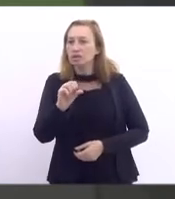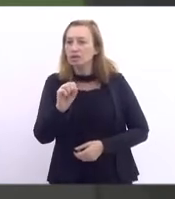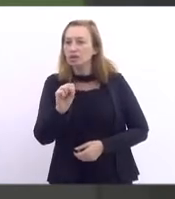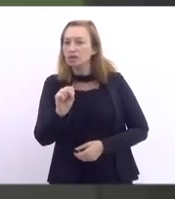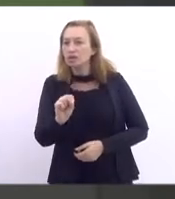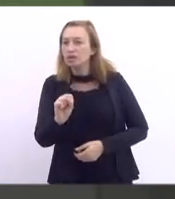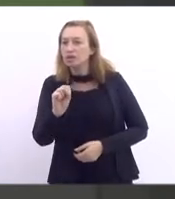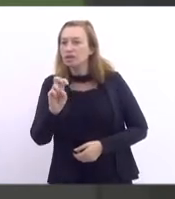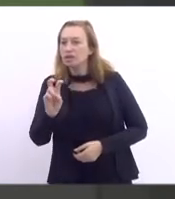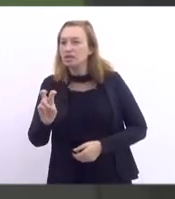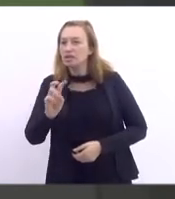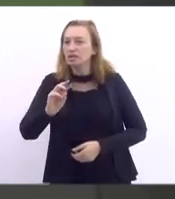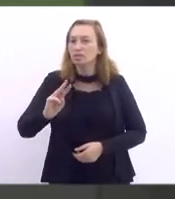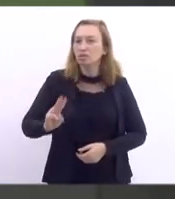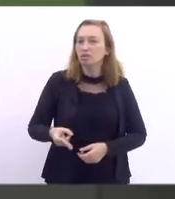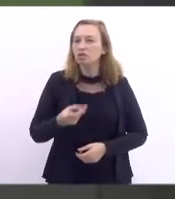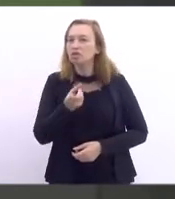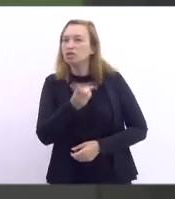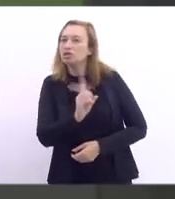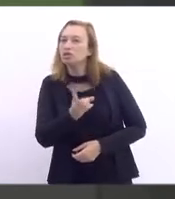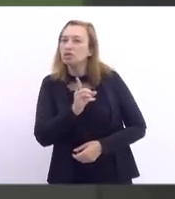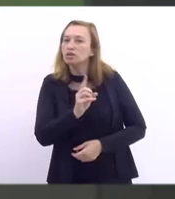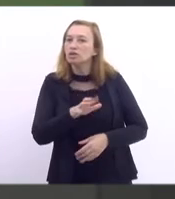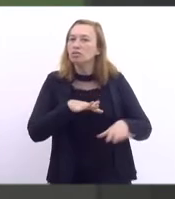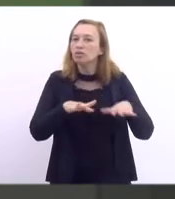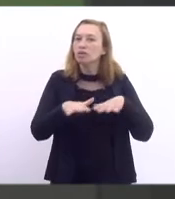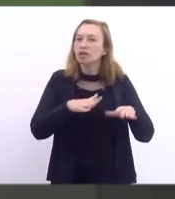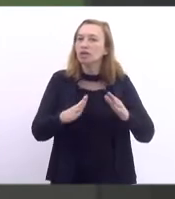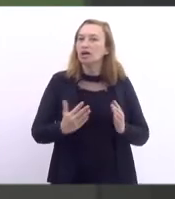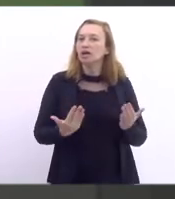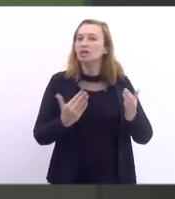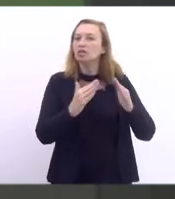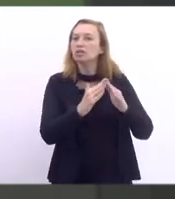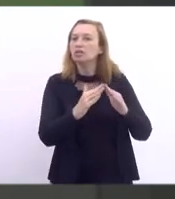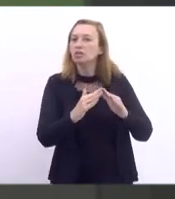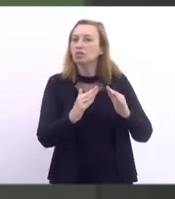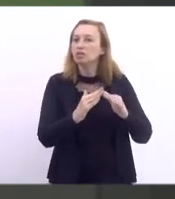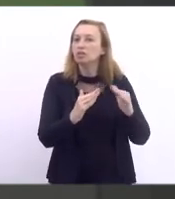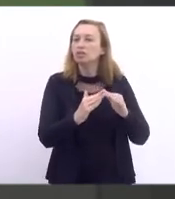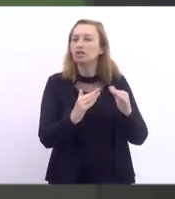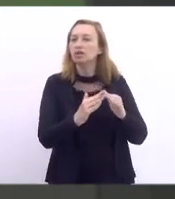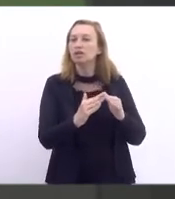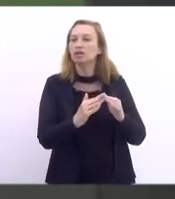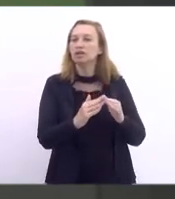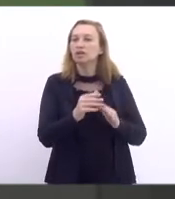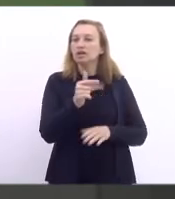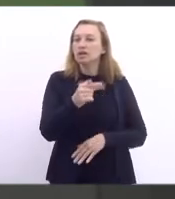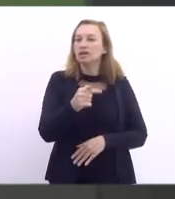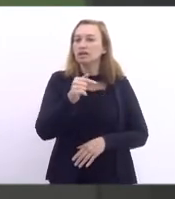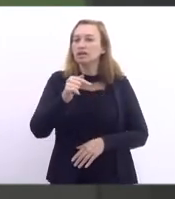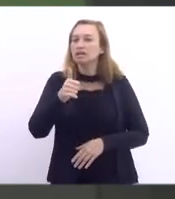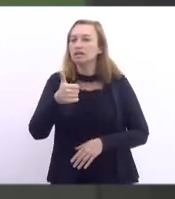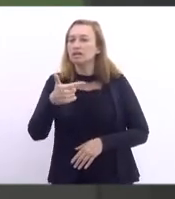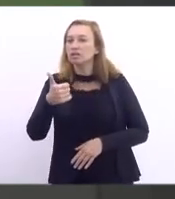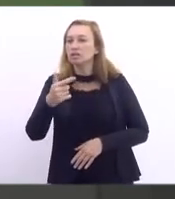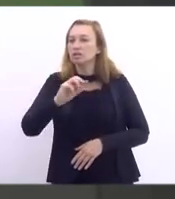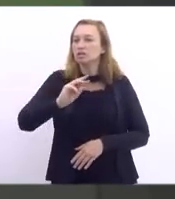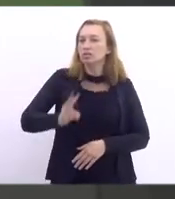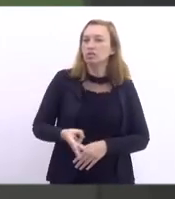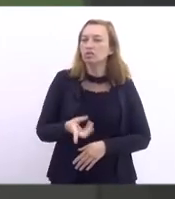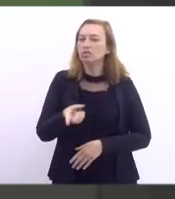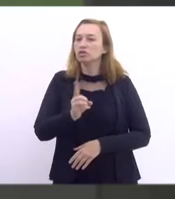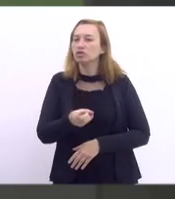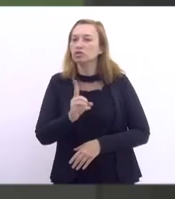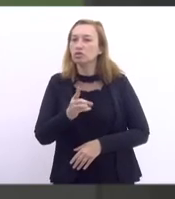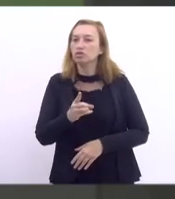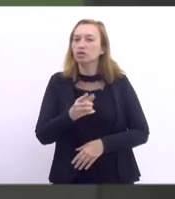é e o programa de mobilidade urbana também 712 milhões de dólares e o